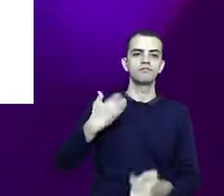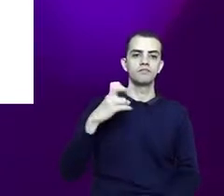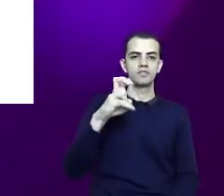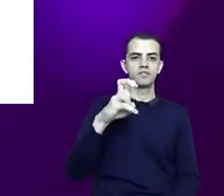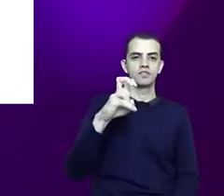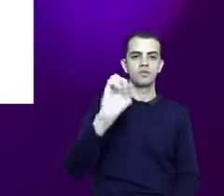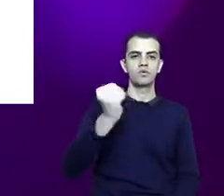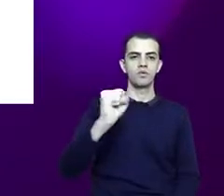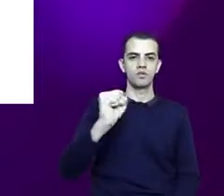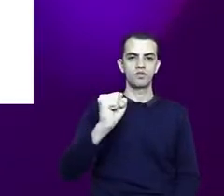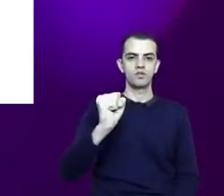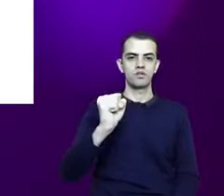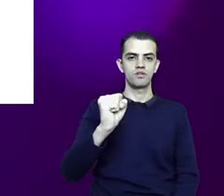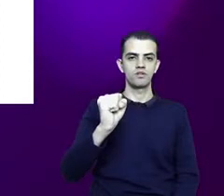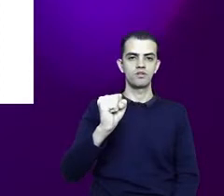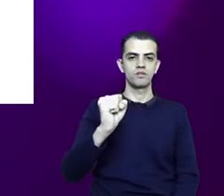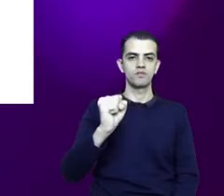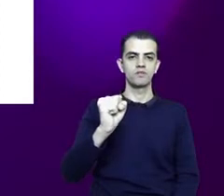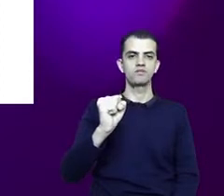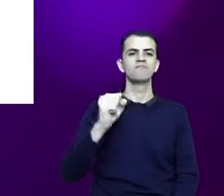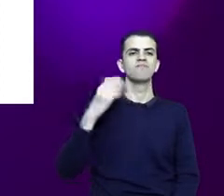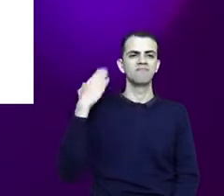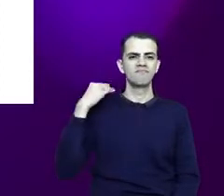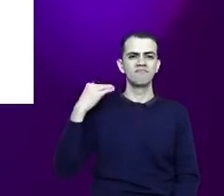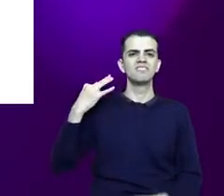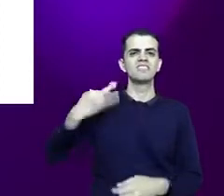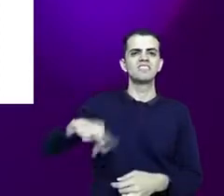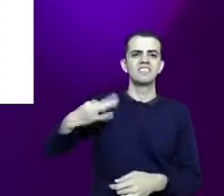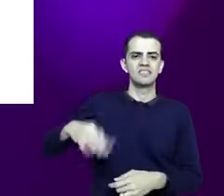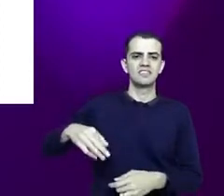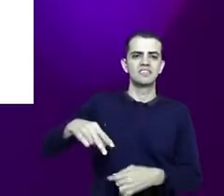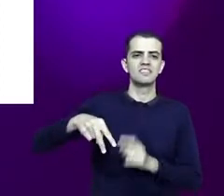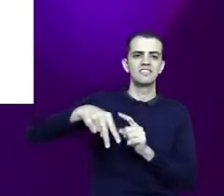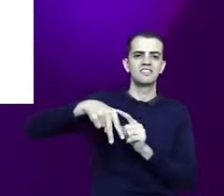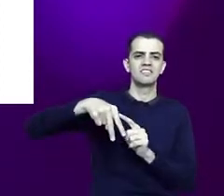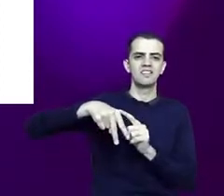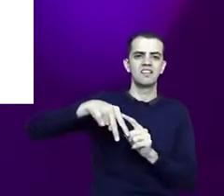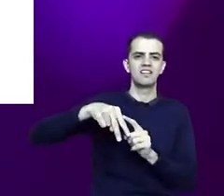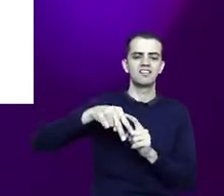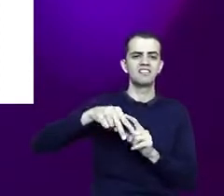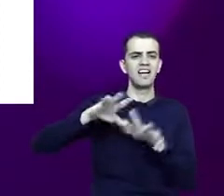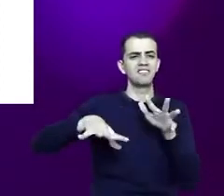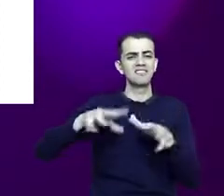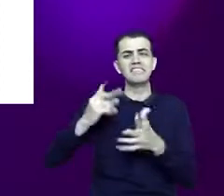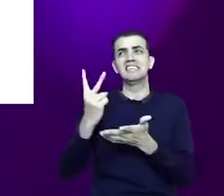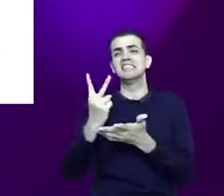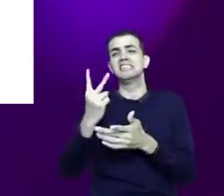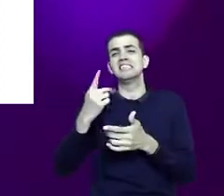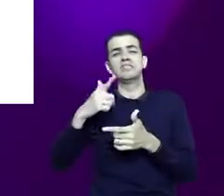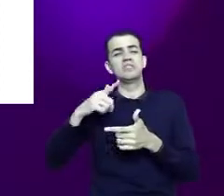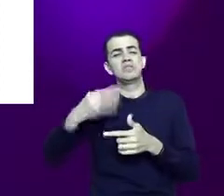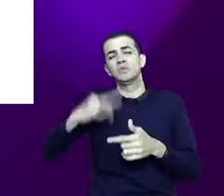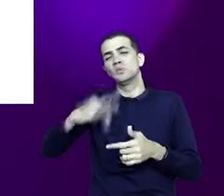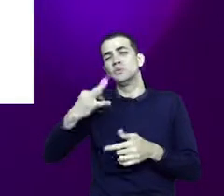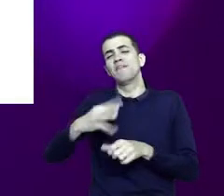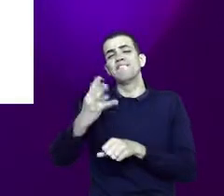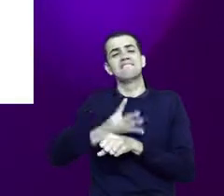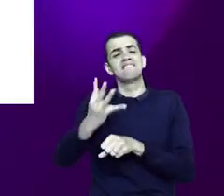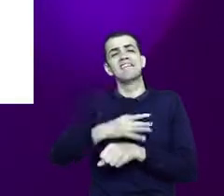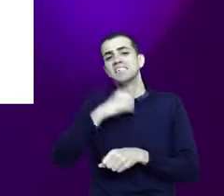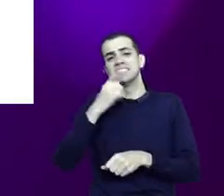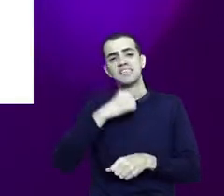anos. Ela tinha uma dor moderada, em certas situações a dor era severa, praticamente